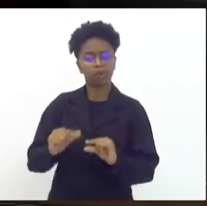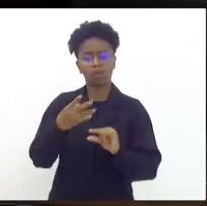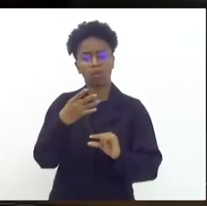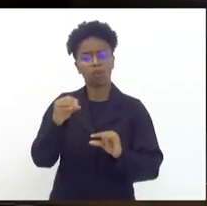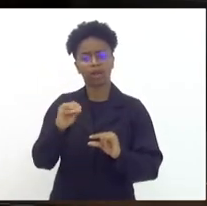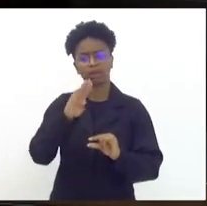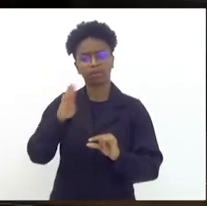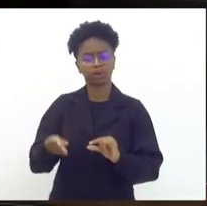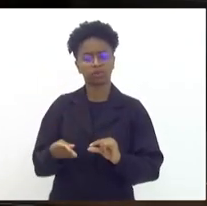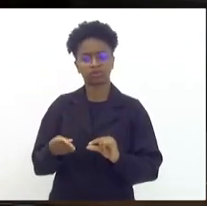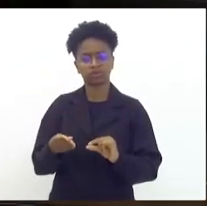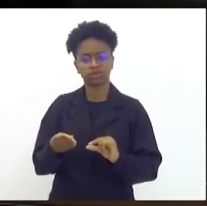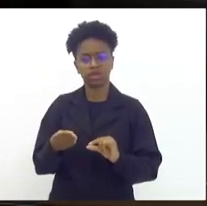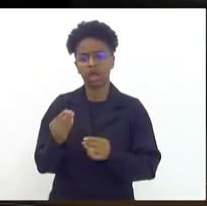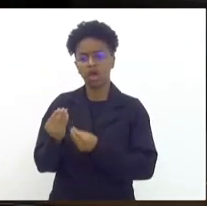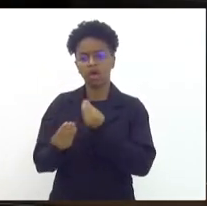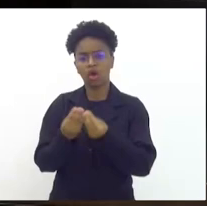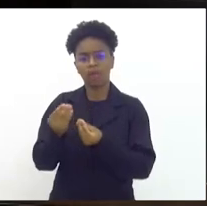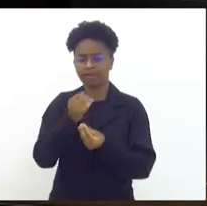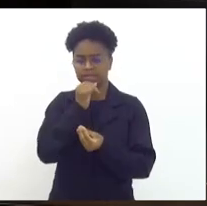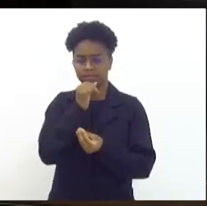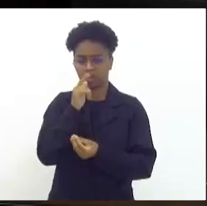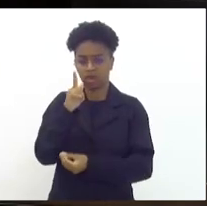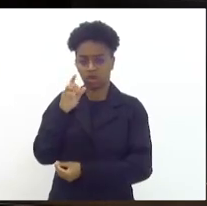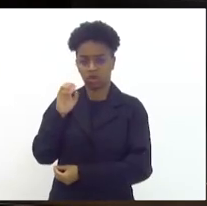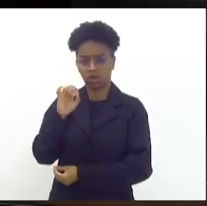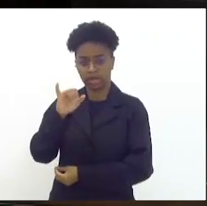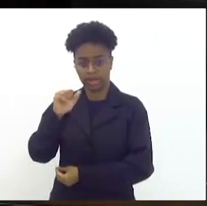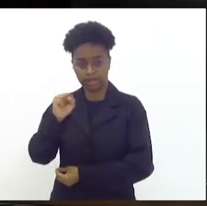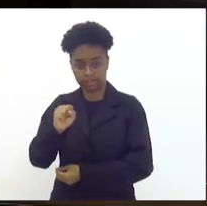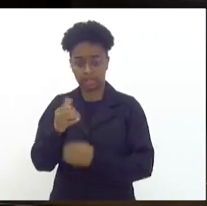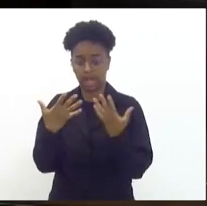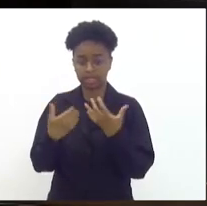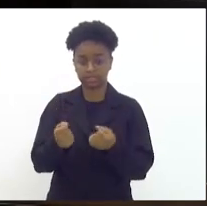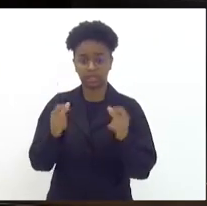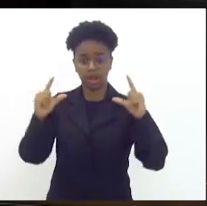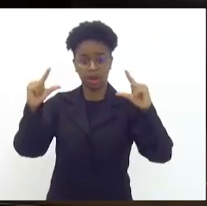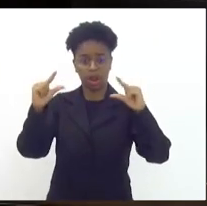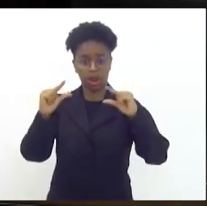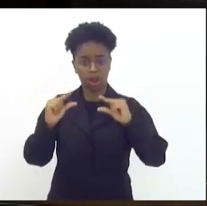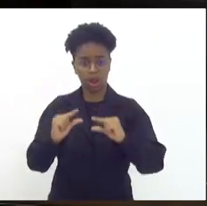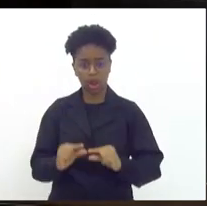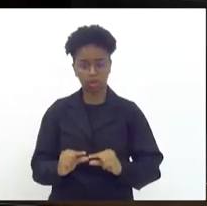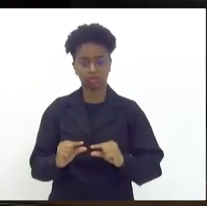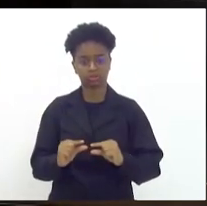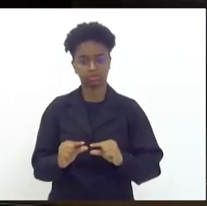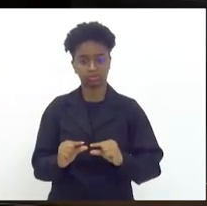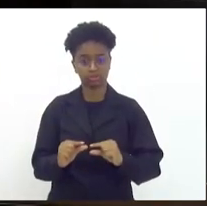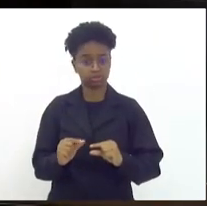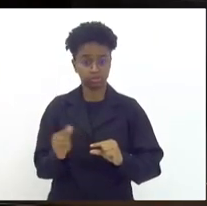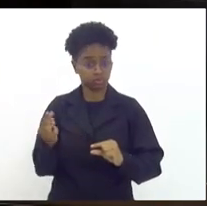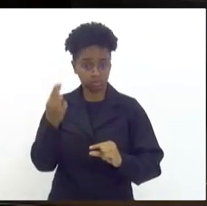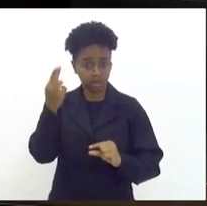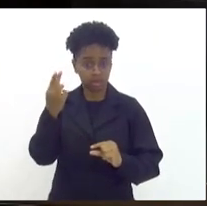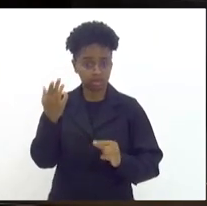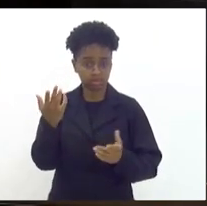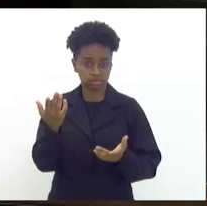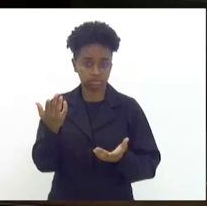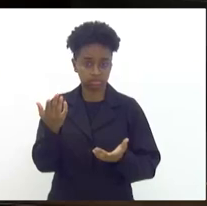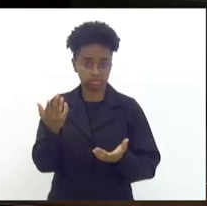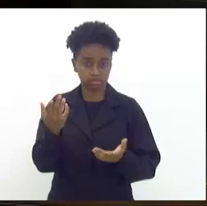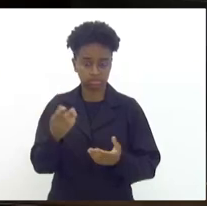como é que você vai convencer Goiás a reduzir para menos da metade dos incentivos que ele Tem resposta não vai